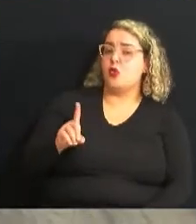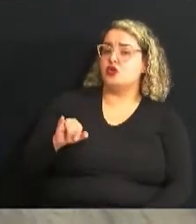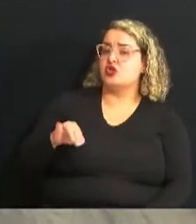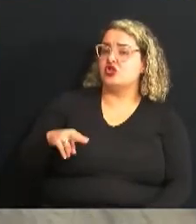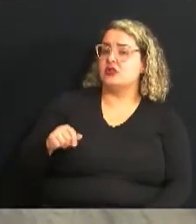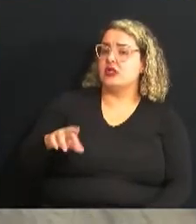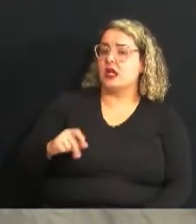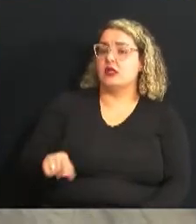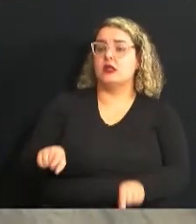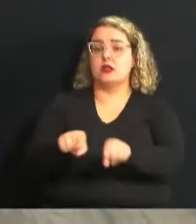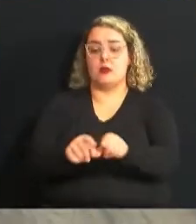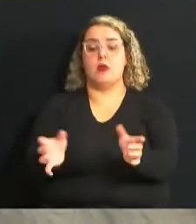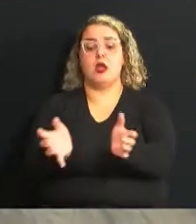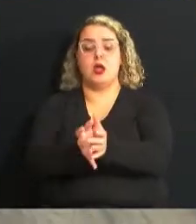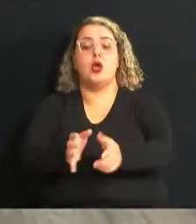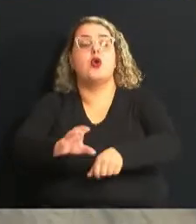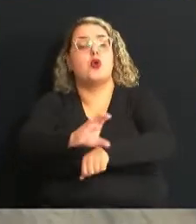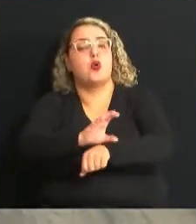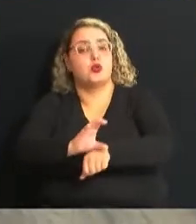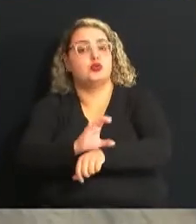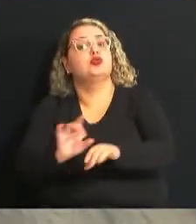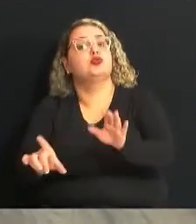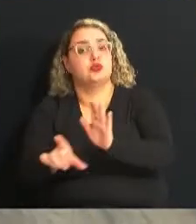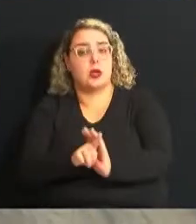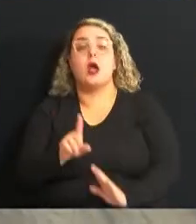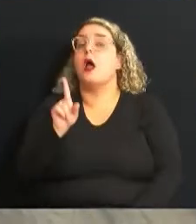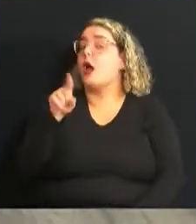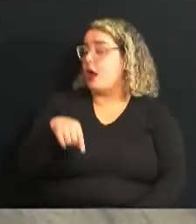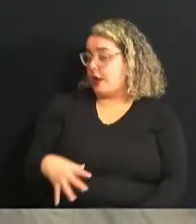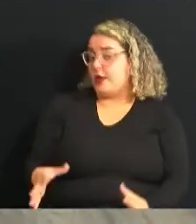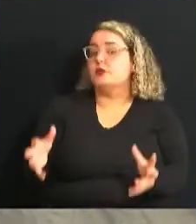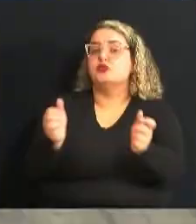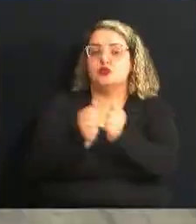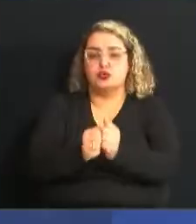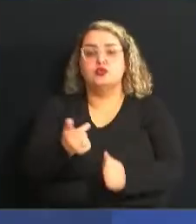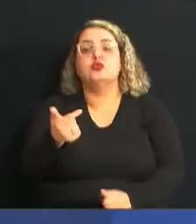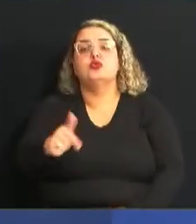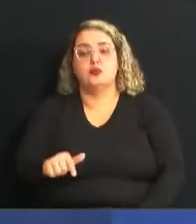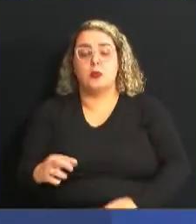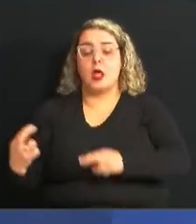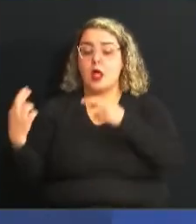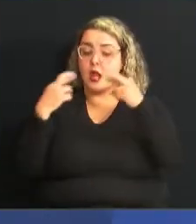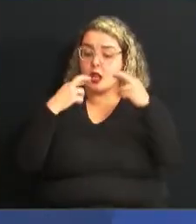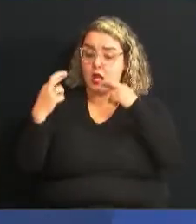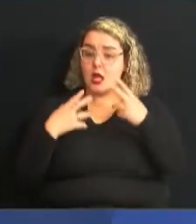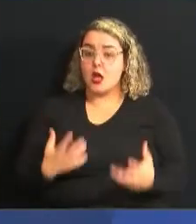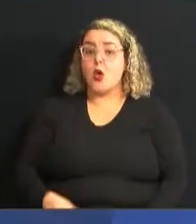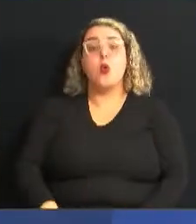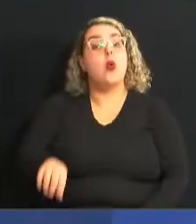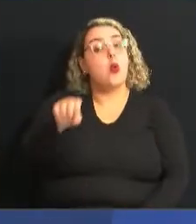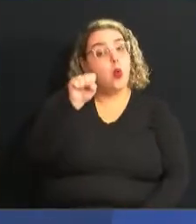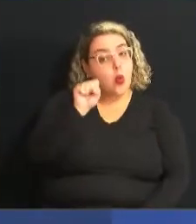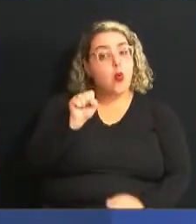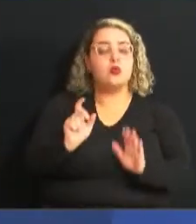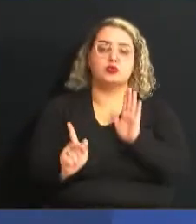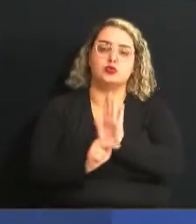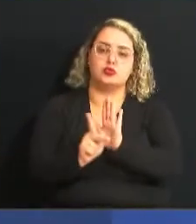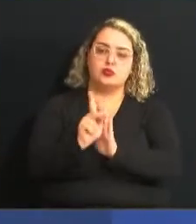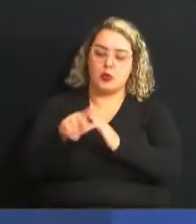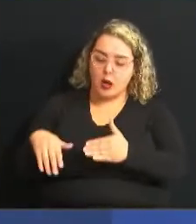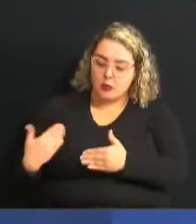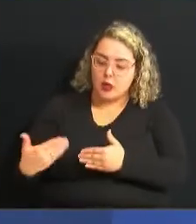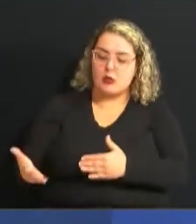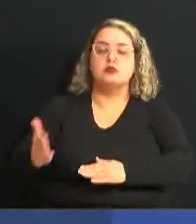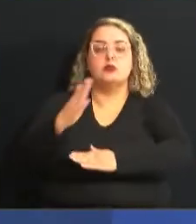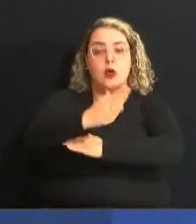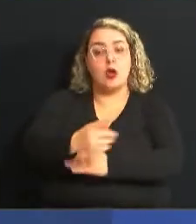de Constituição e Legalidade. Ela se reuniu mais uma vez para analisar 8 projetos que tramitam na Câmara.